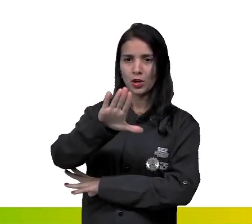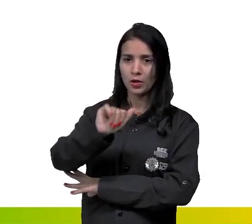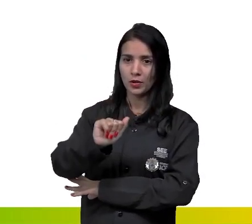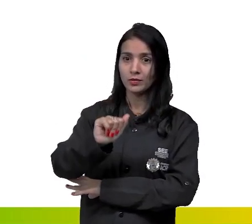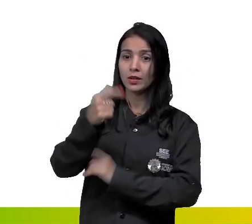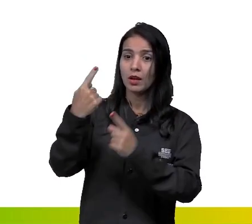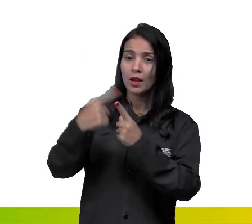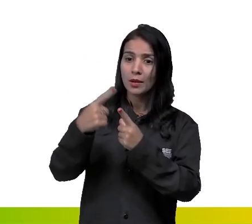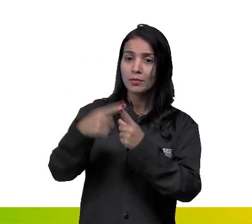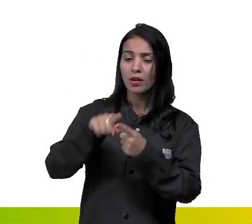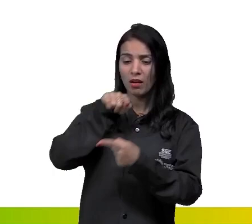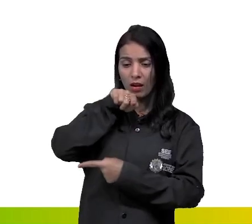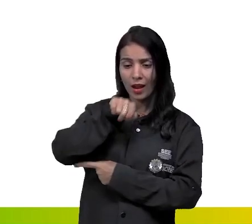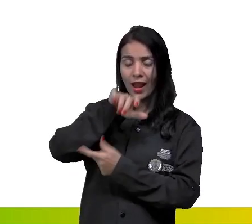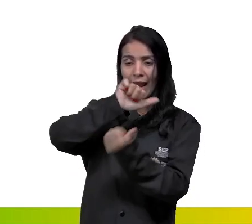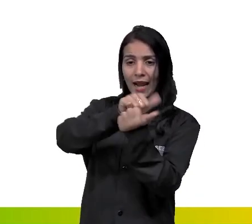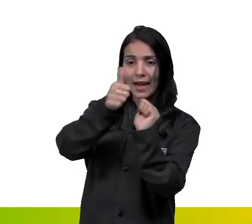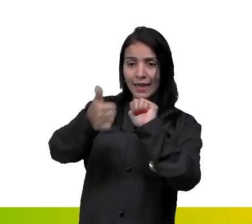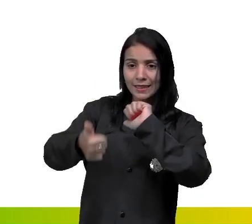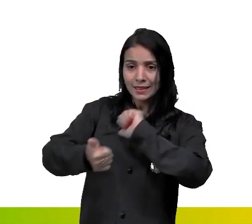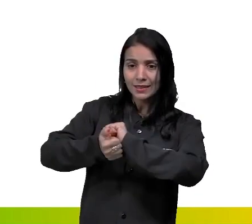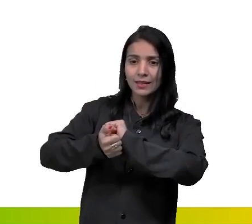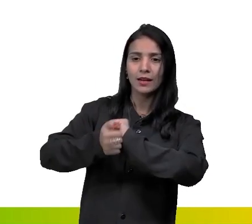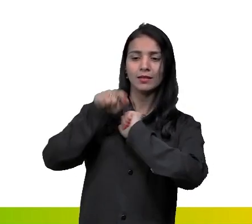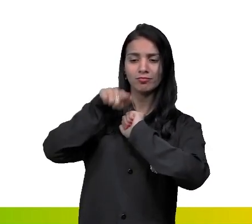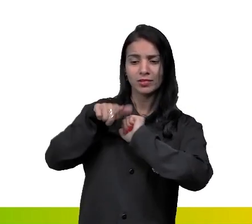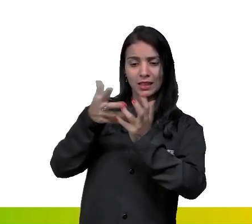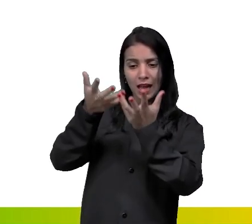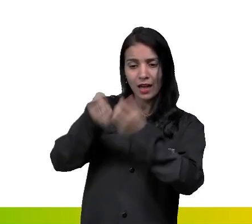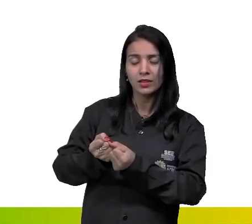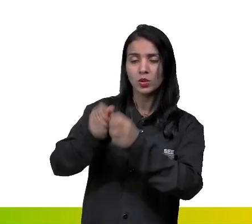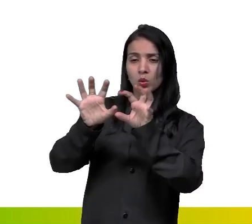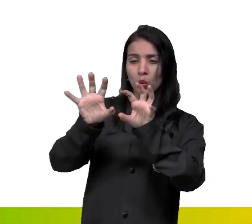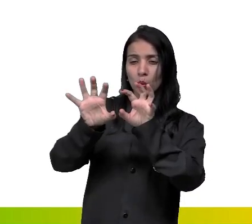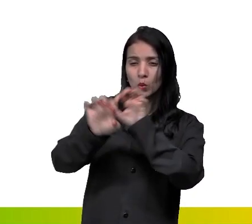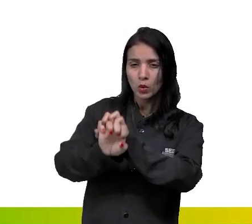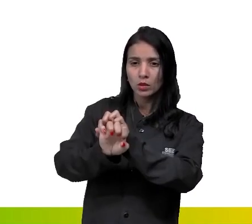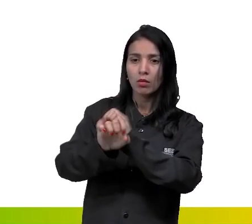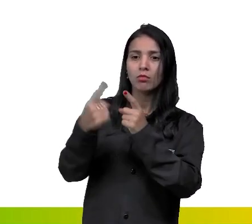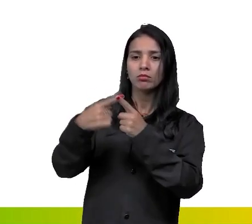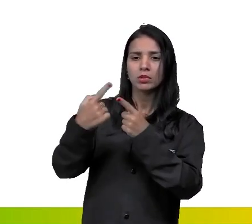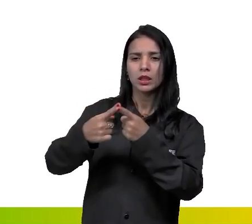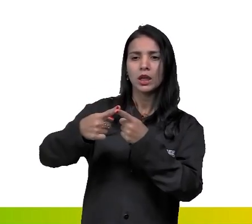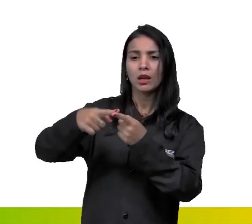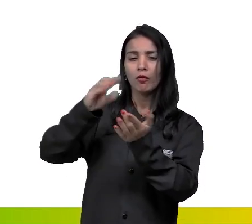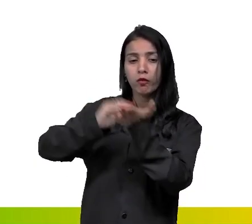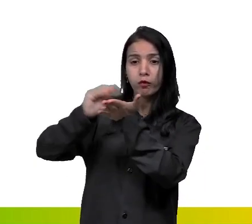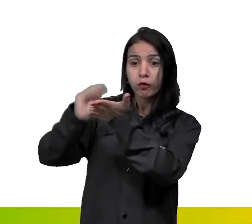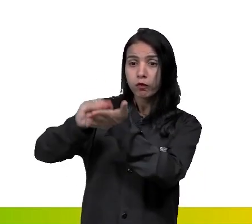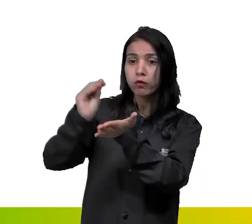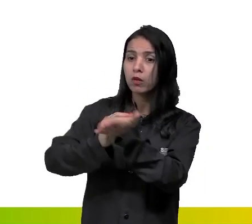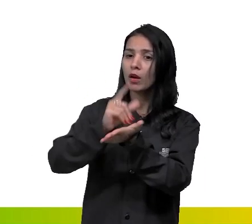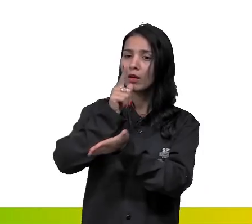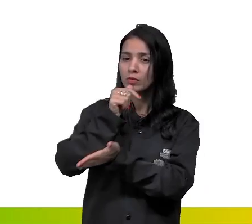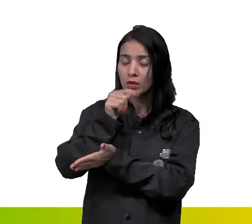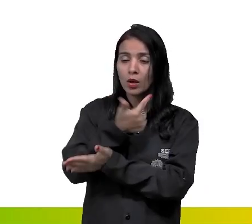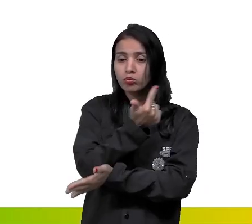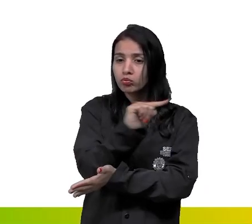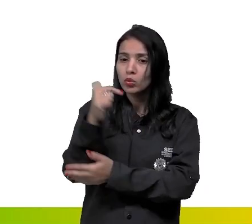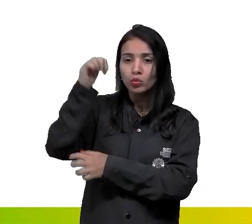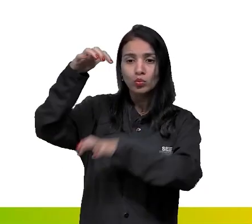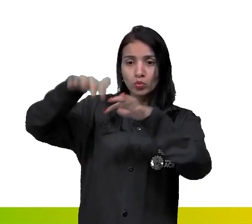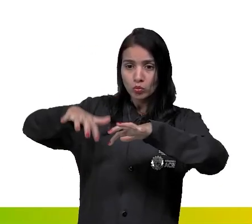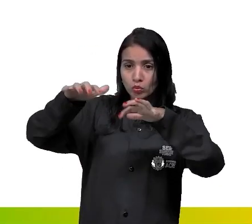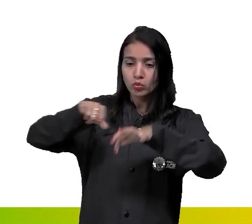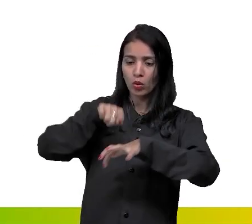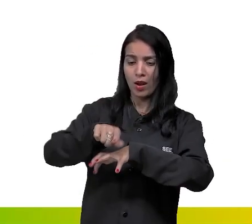uma vegetação adaptada à seca, justamente esses longos períodos sem a presença da chuva nessa região. Depois a